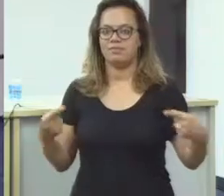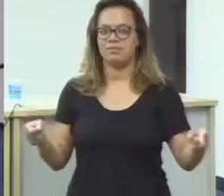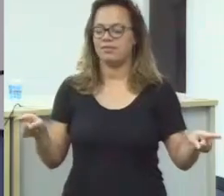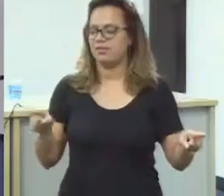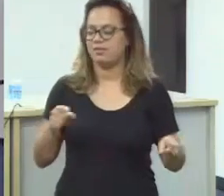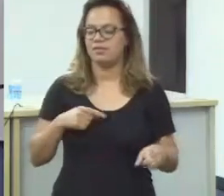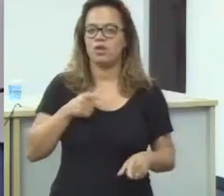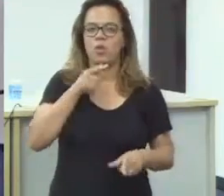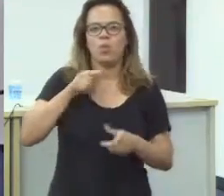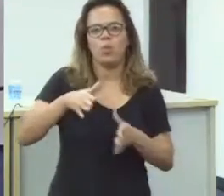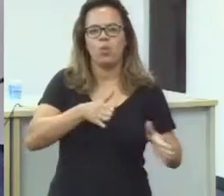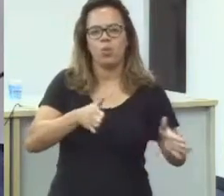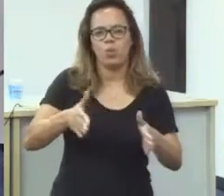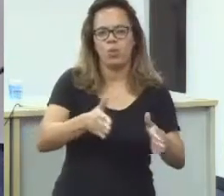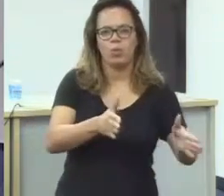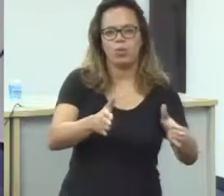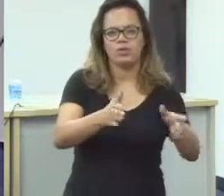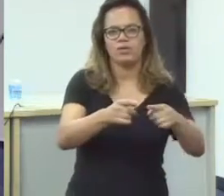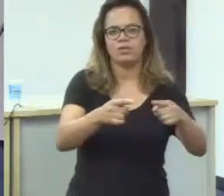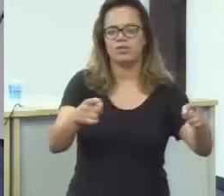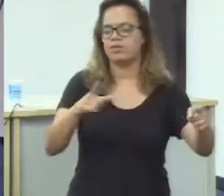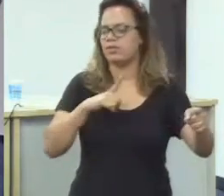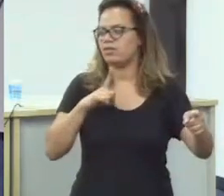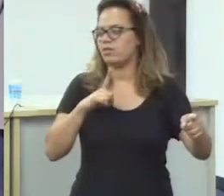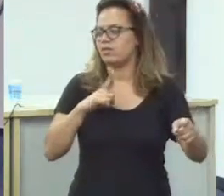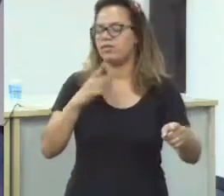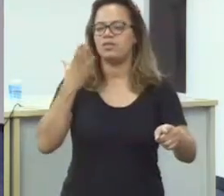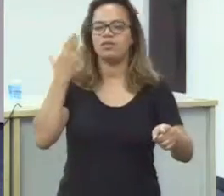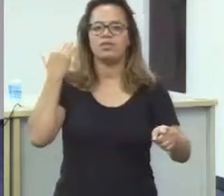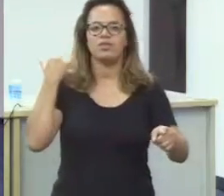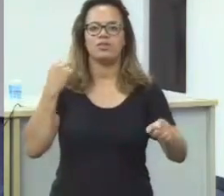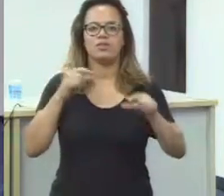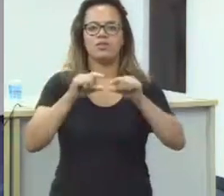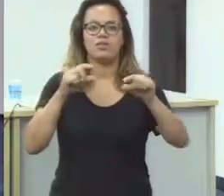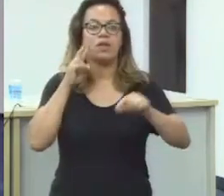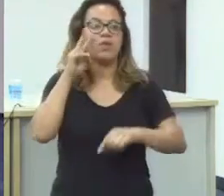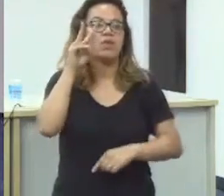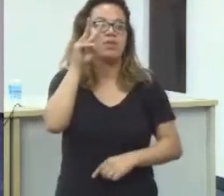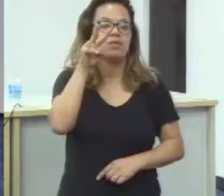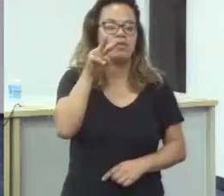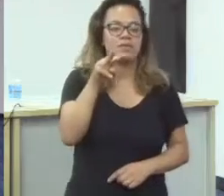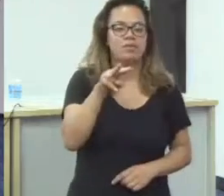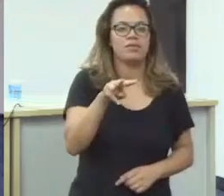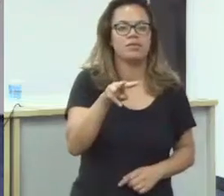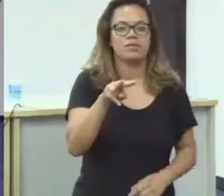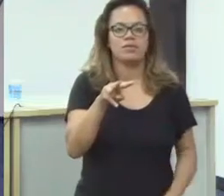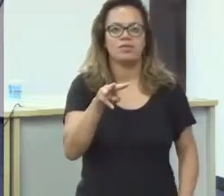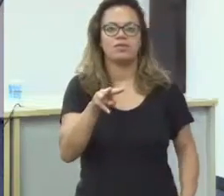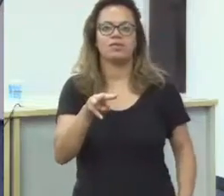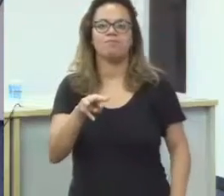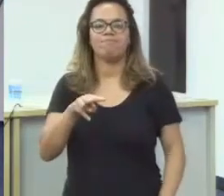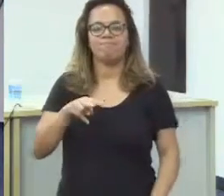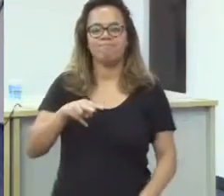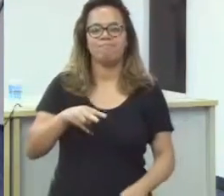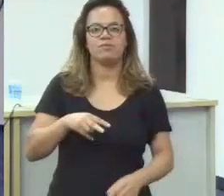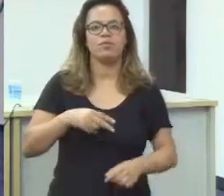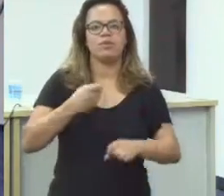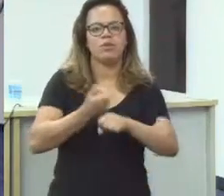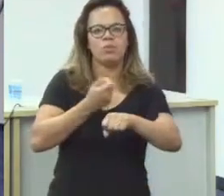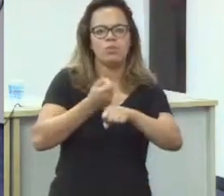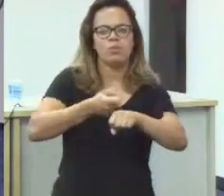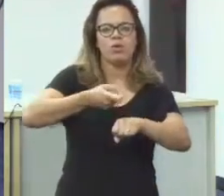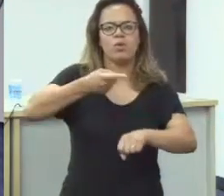Patas correntes em guiço, orelha de frade na cerca eu vi. Gansos de aço,